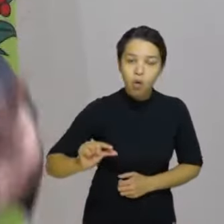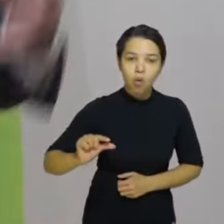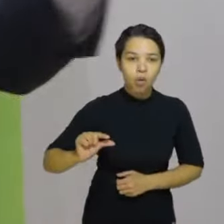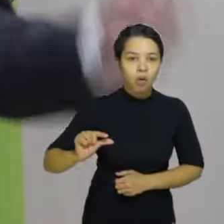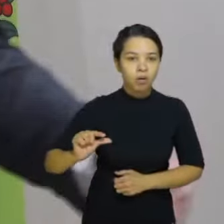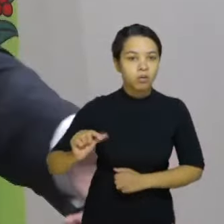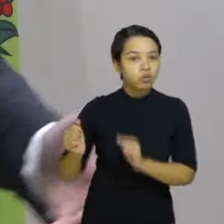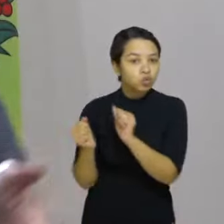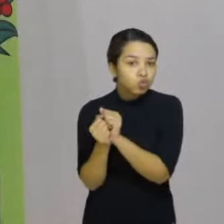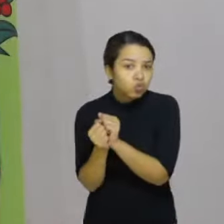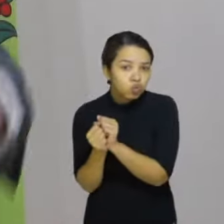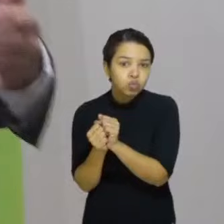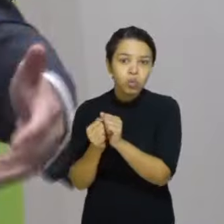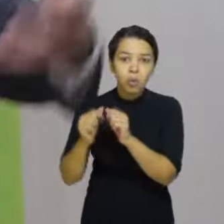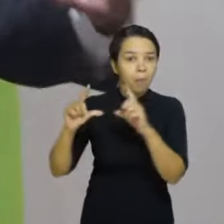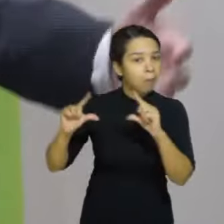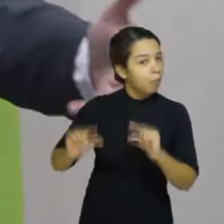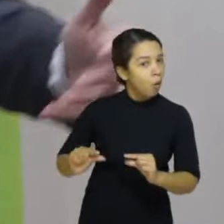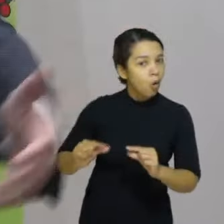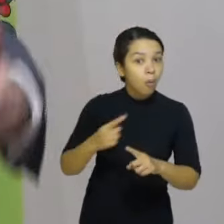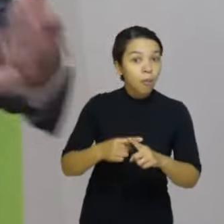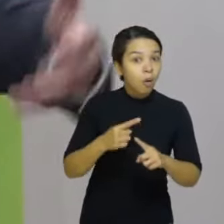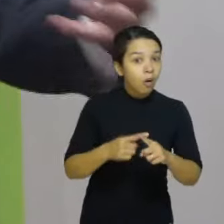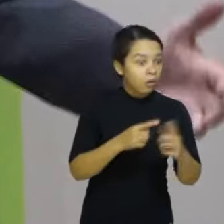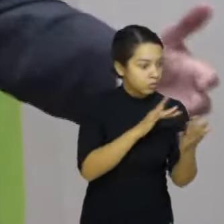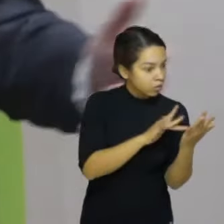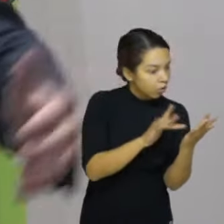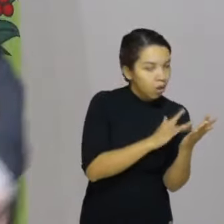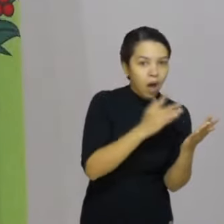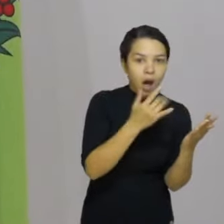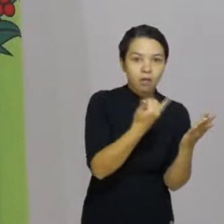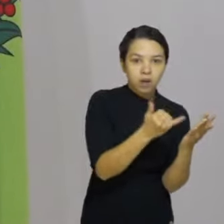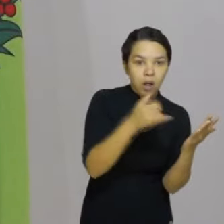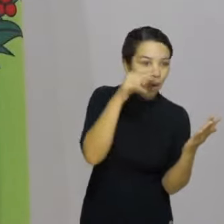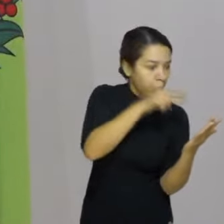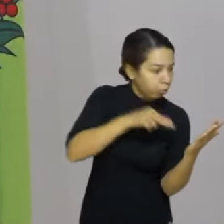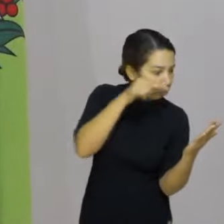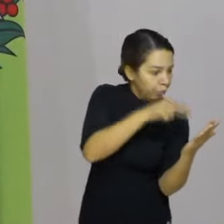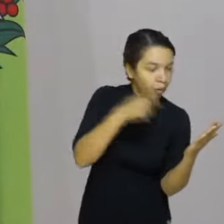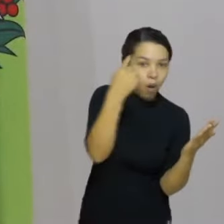em virtude dos excessos. A praga do vício, a praga do excesso.